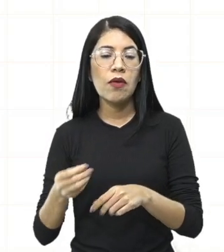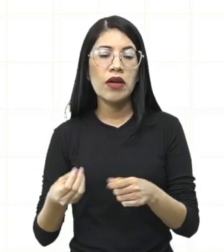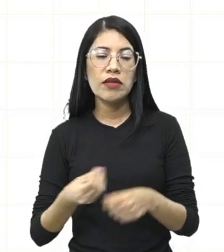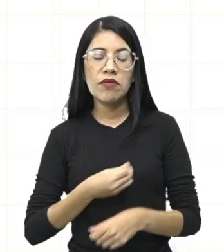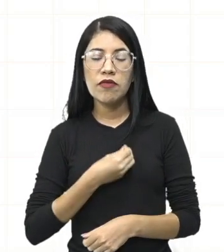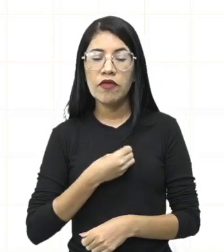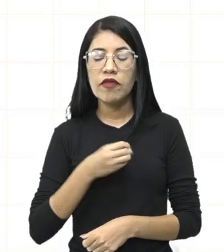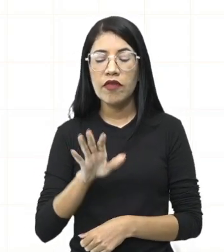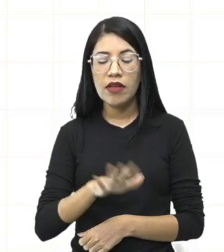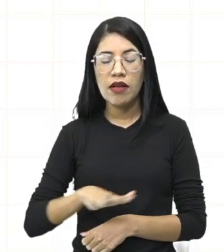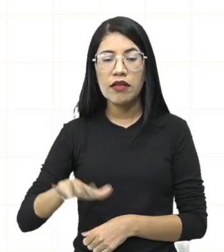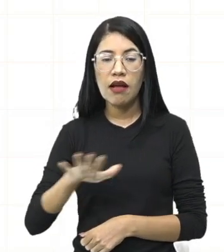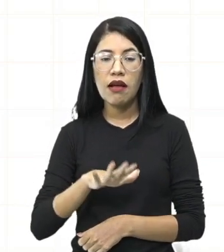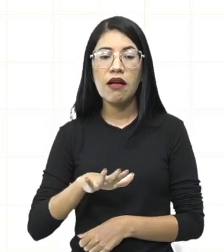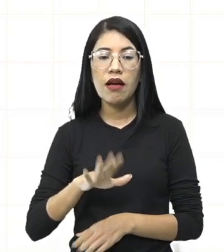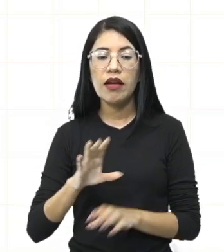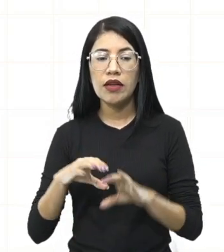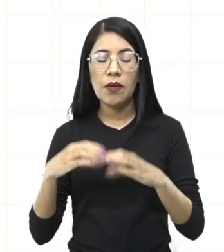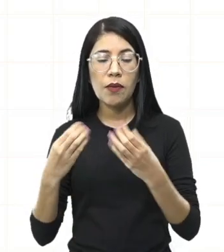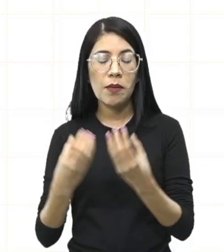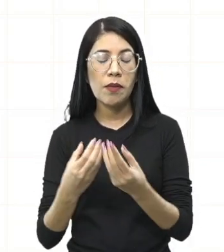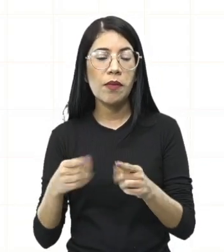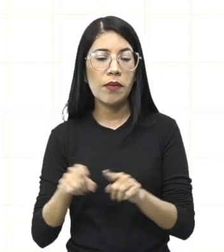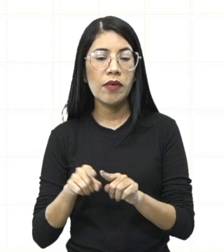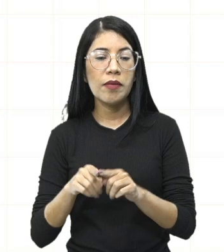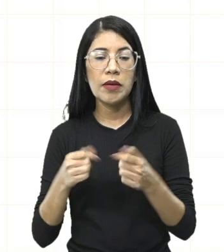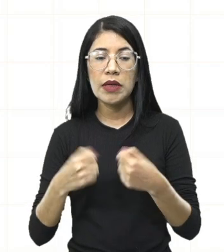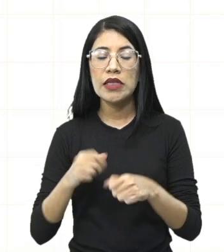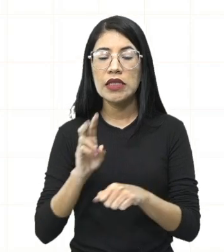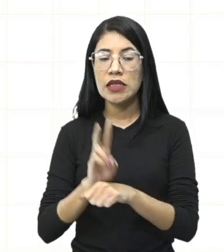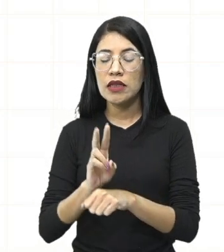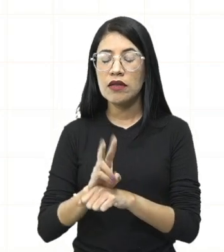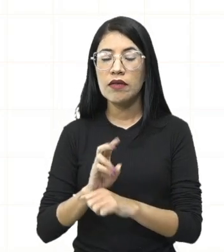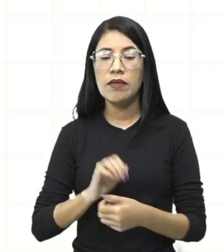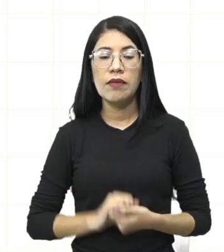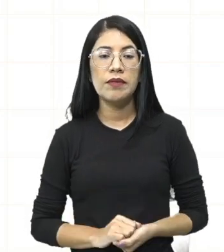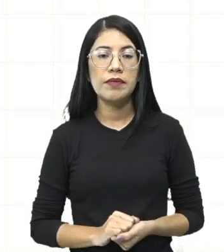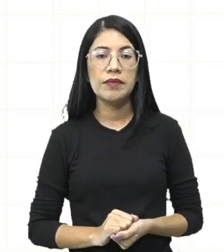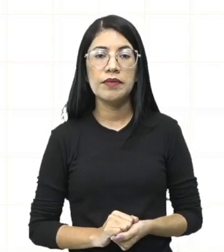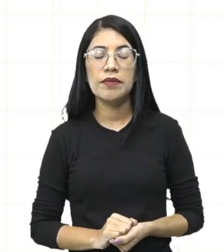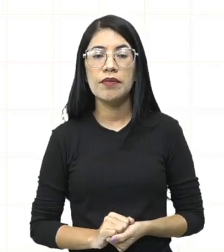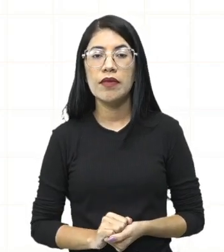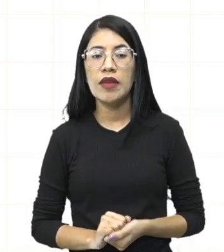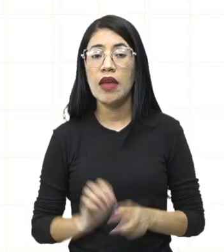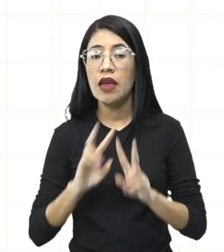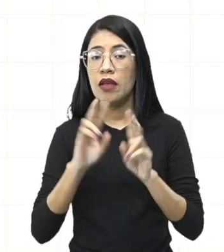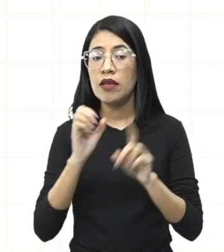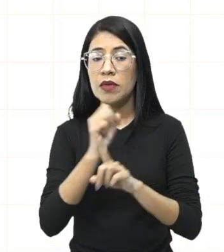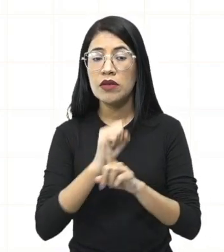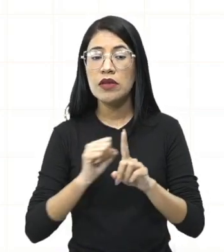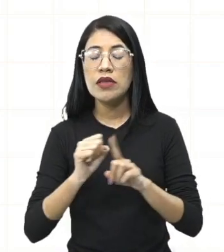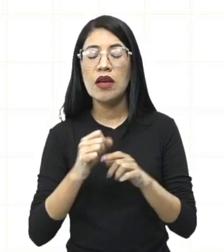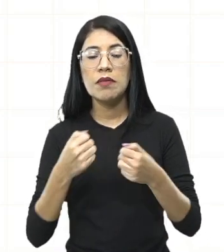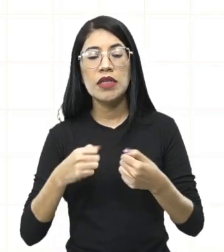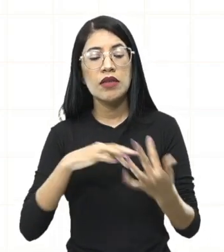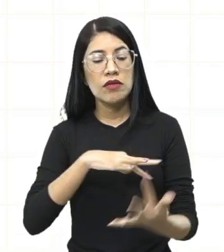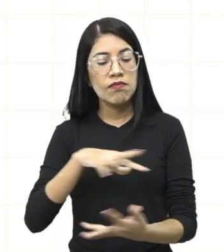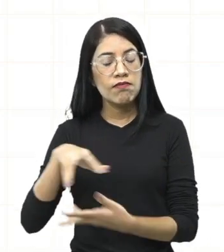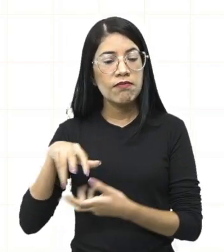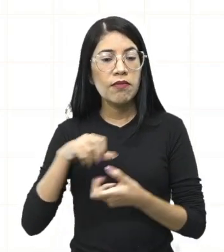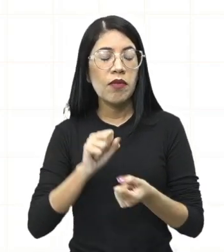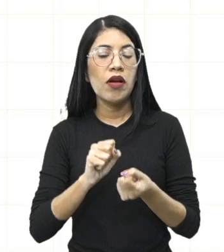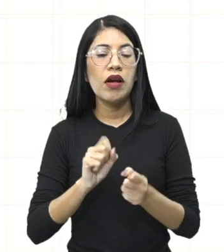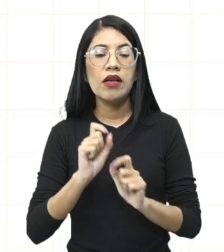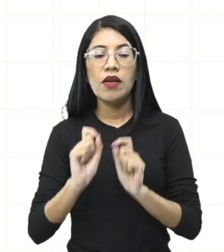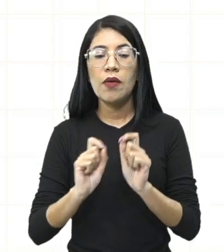gente verificou, né, das populações humanas, onde a gente fala sobre a questão social, porque a sustentabilidade ela